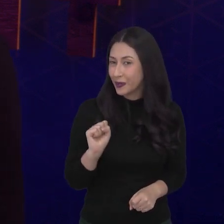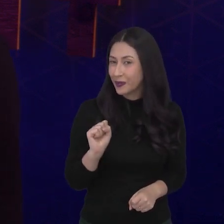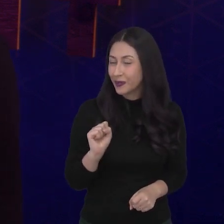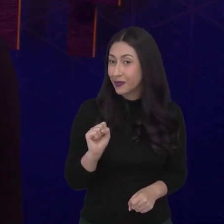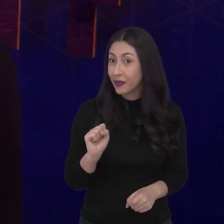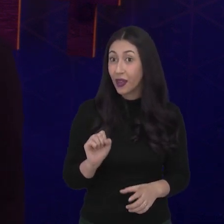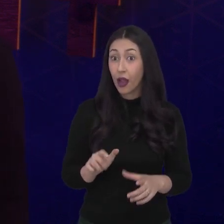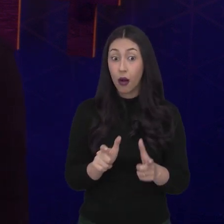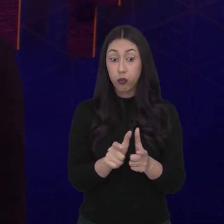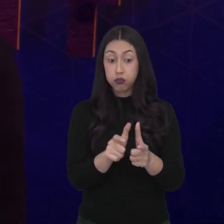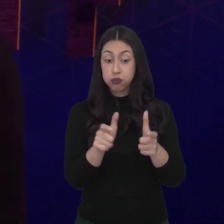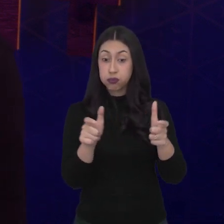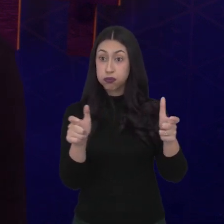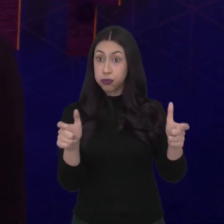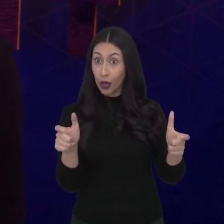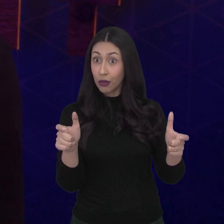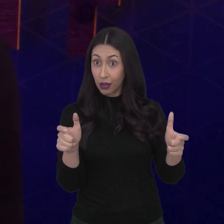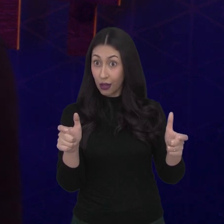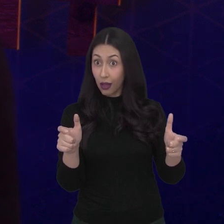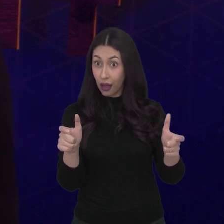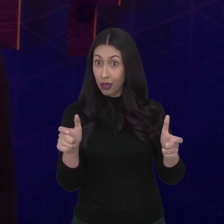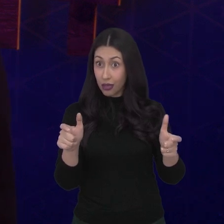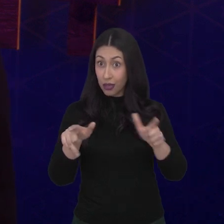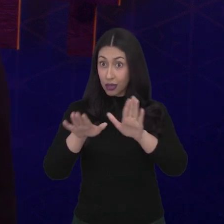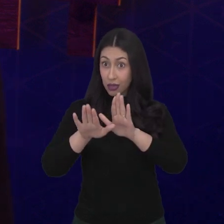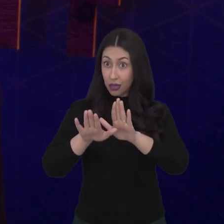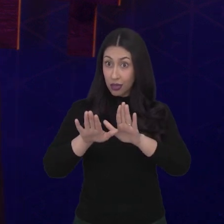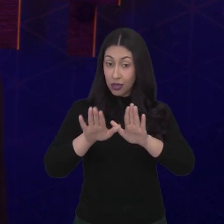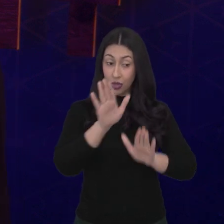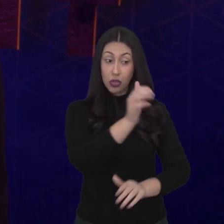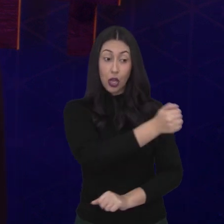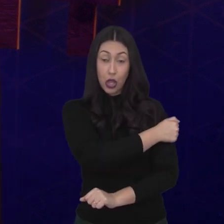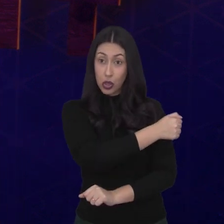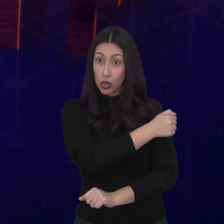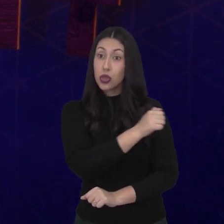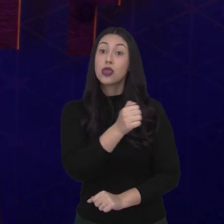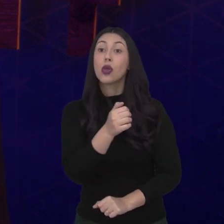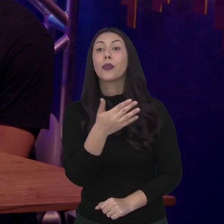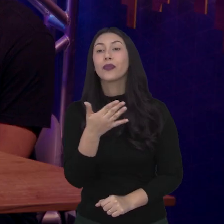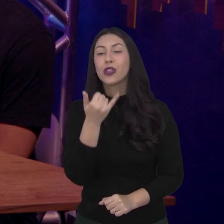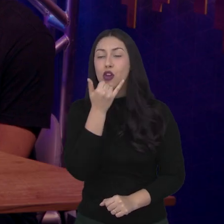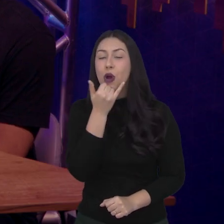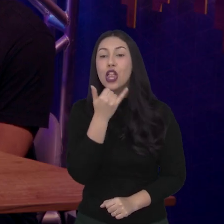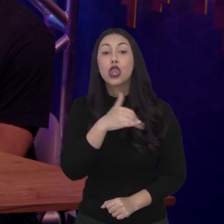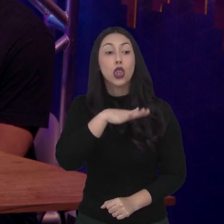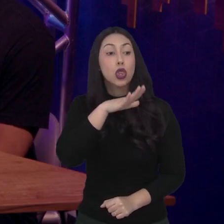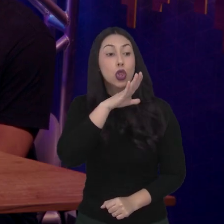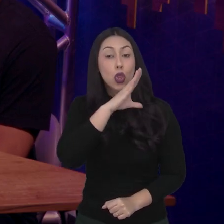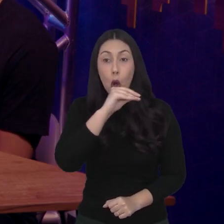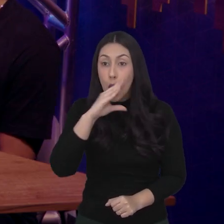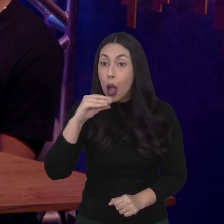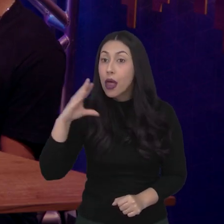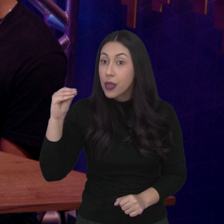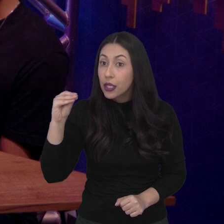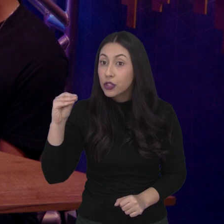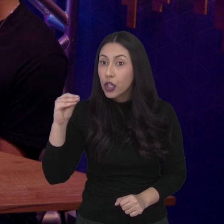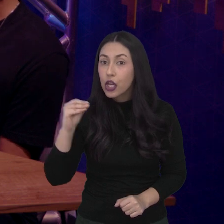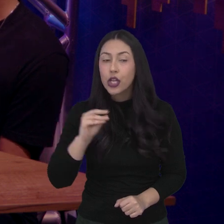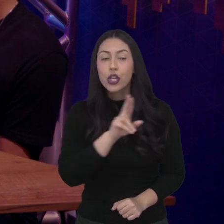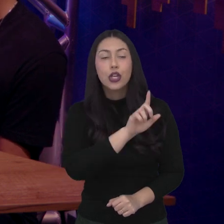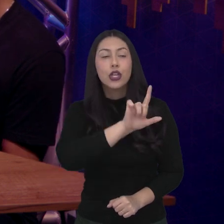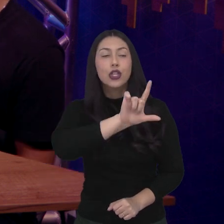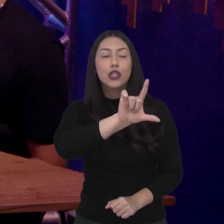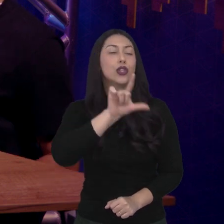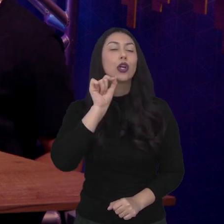a maioria das crianças, né, dos adolescentes, deu títulos